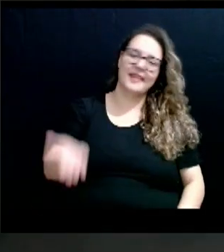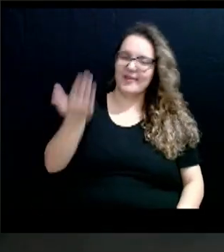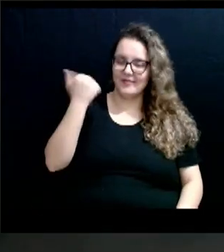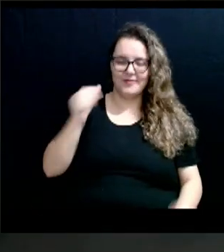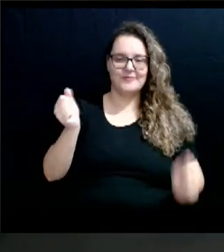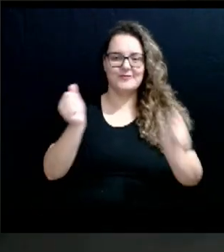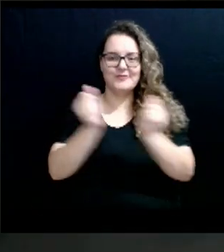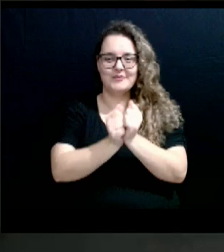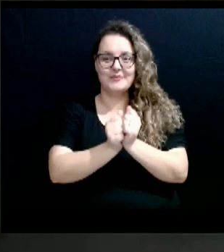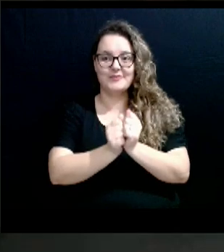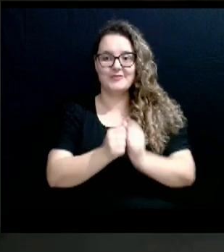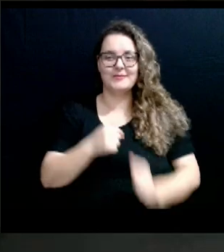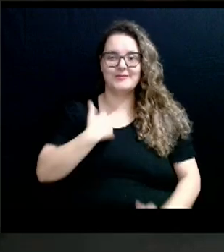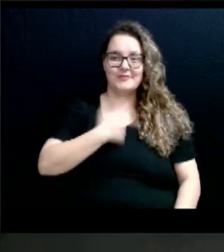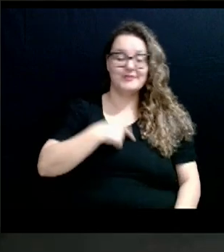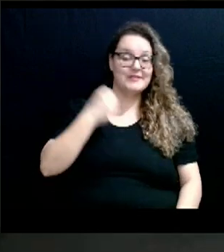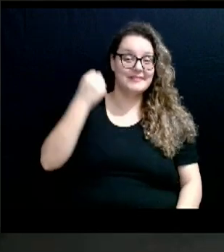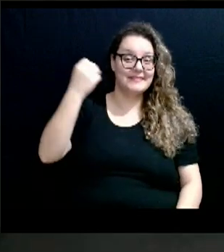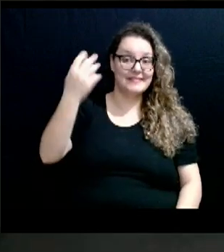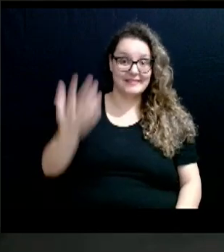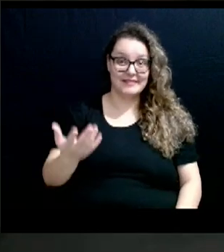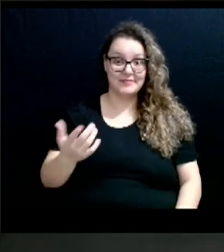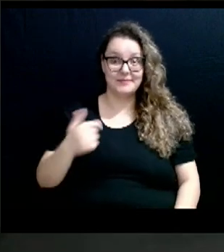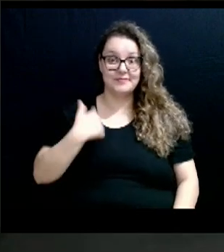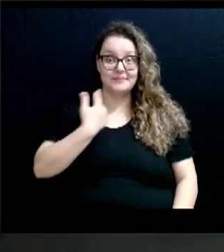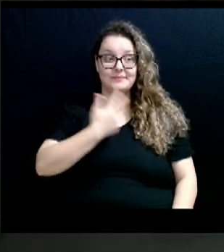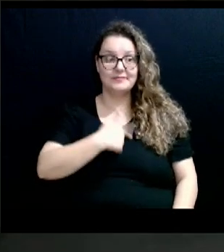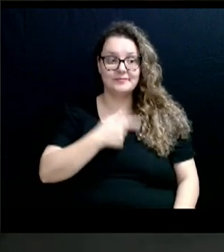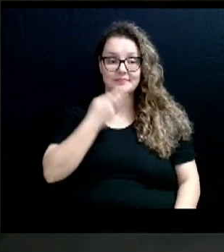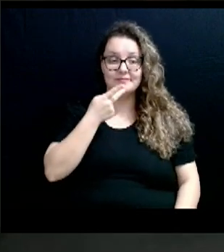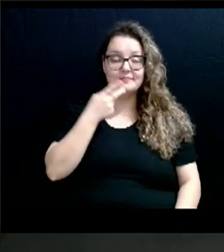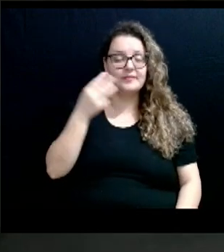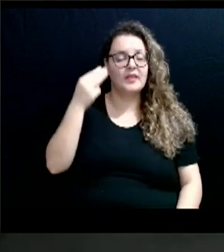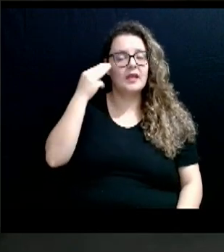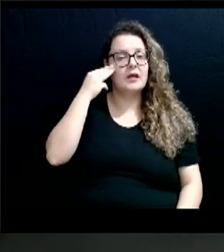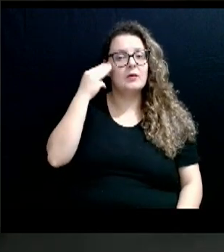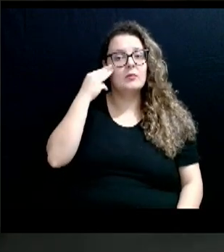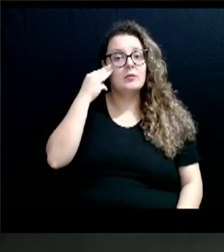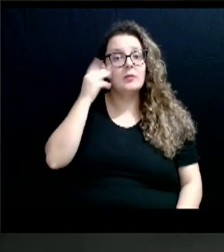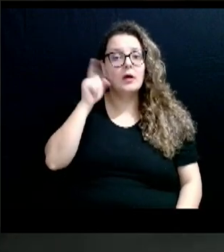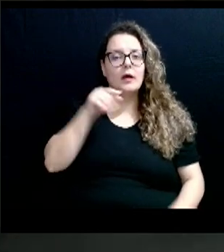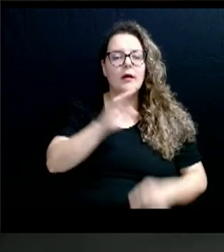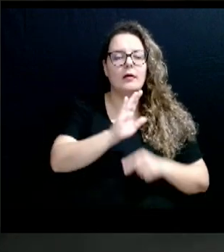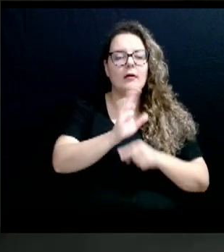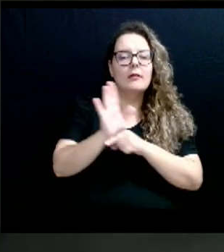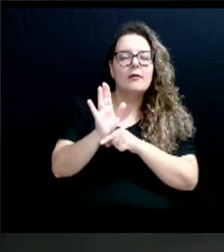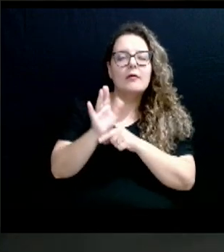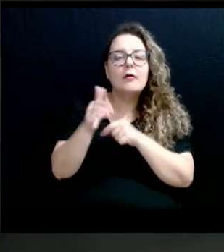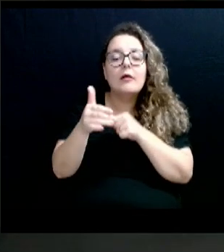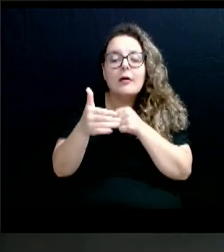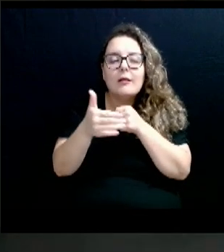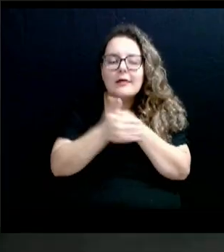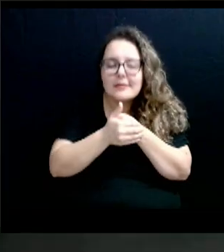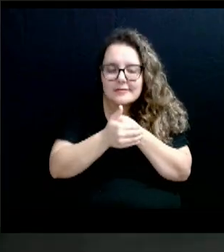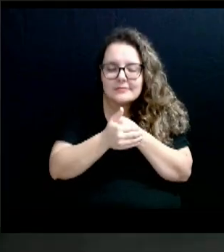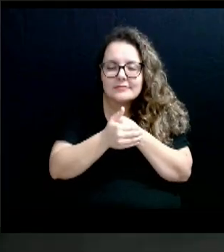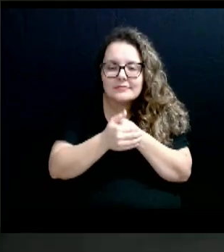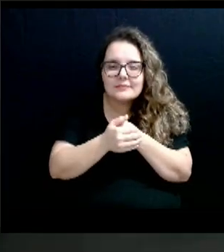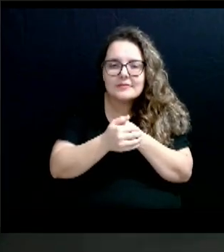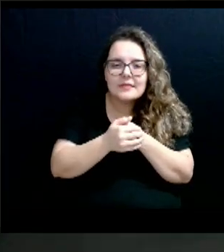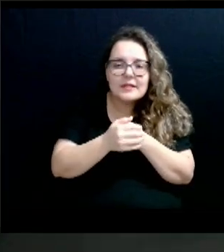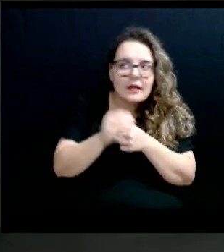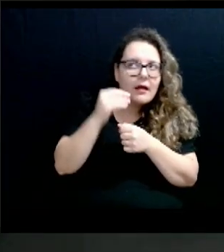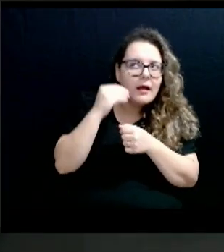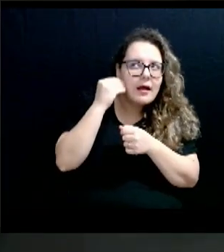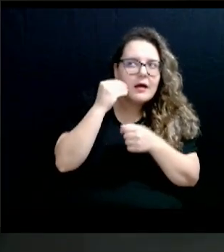viagem com a gente, né? Gente, a memória é um fio invisível que costura experiências. Ela está nas histórias contadas pelos